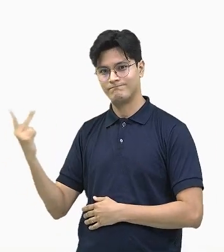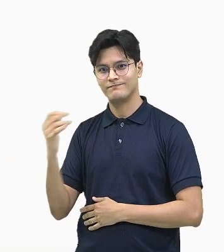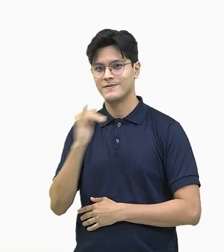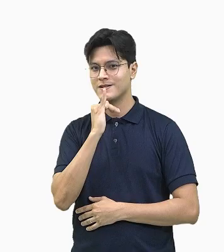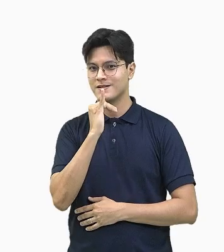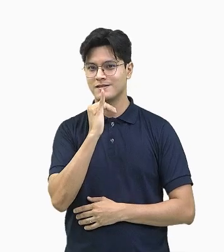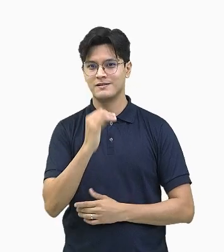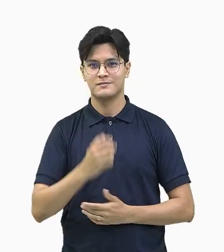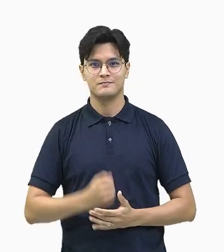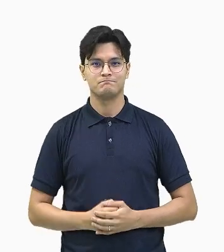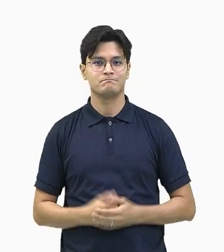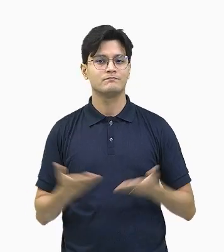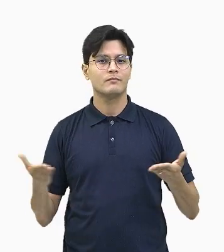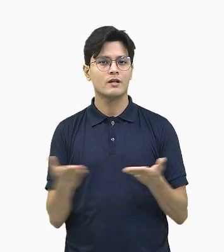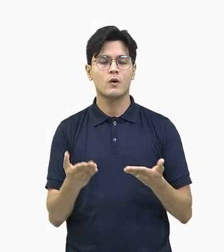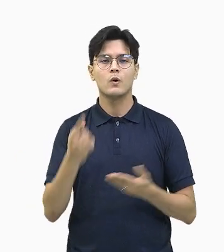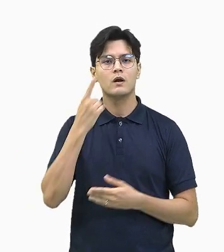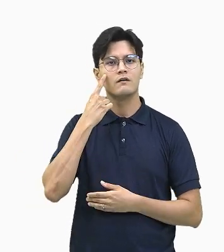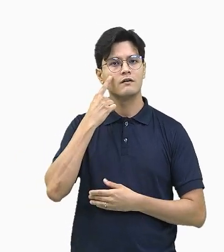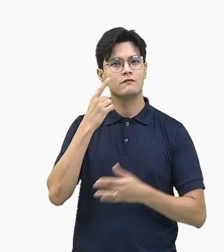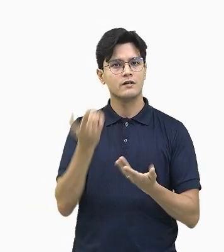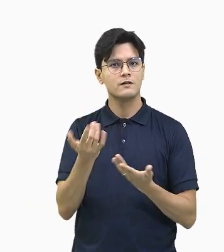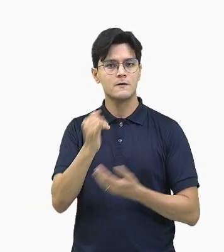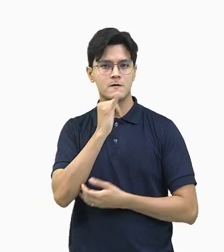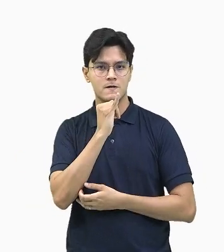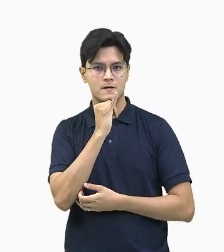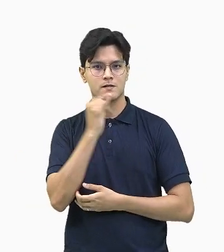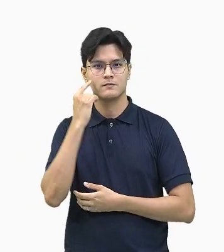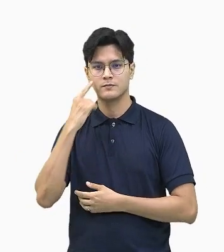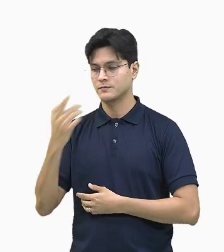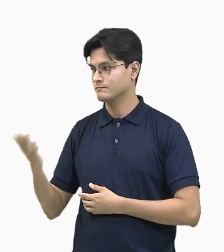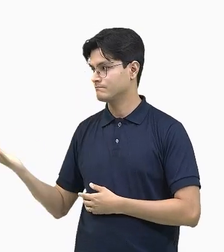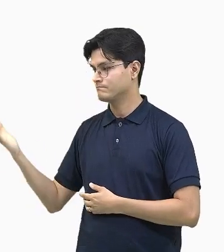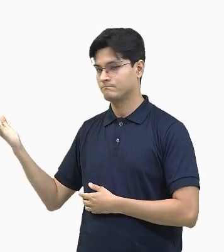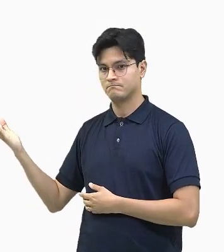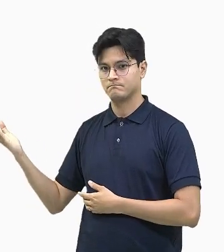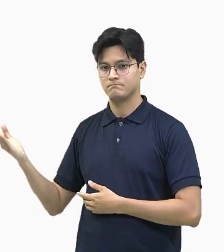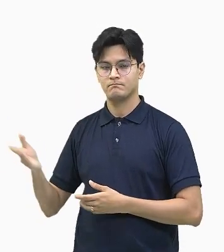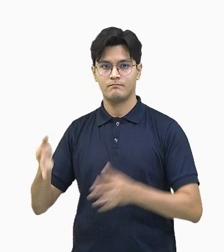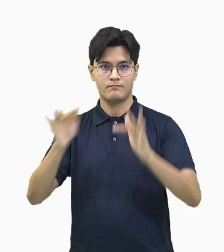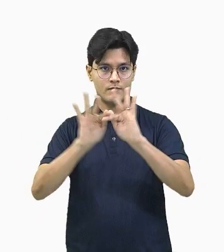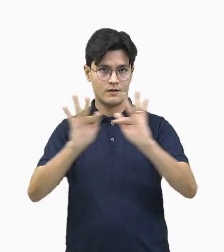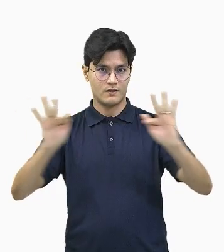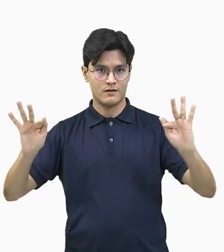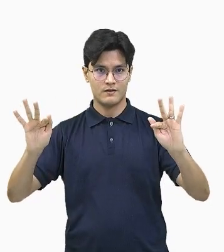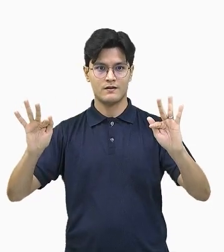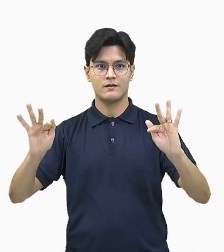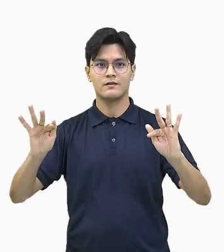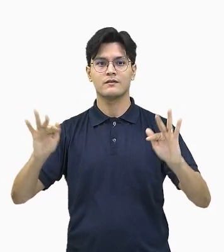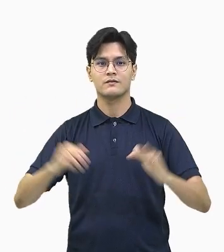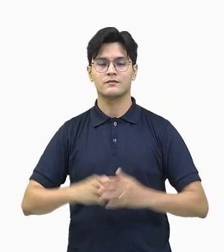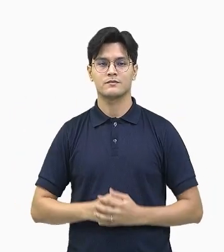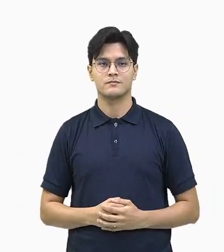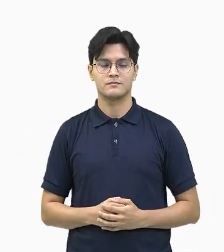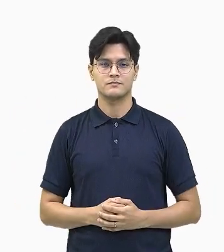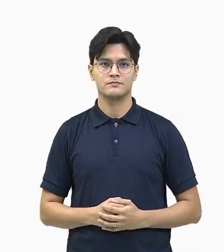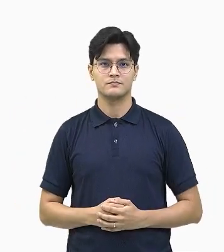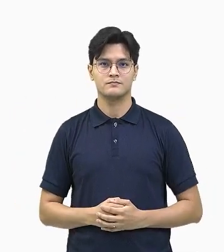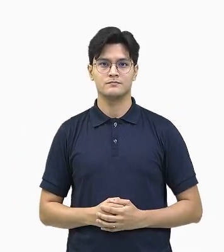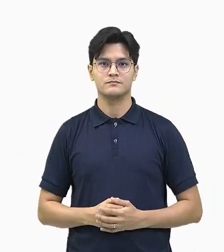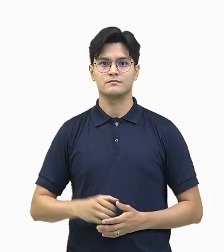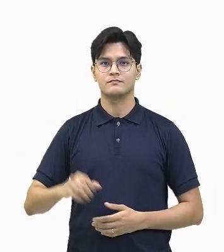vamos verificar esses exemplos agora. Veja só essa frase. She worked yesterday.